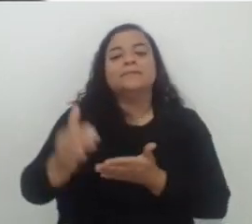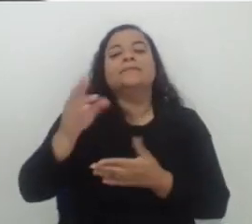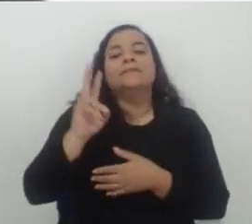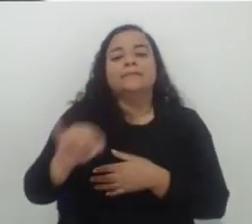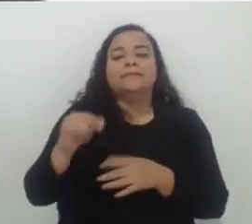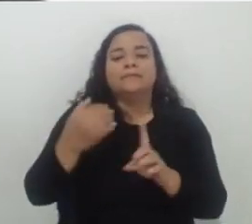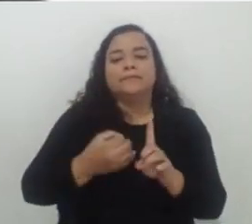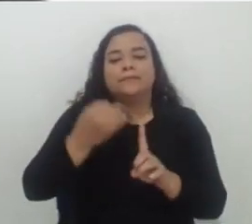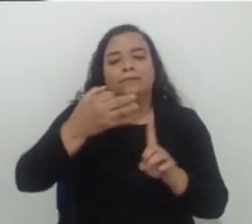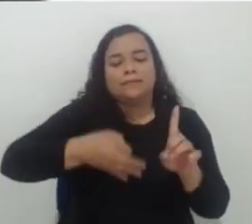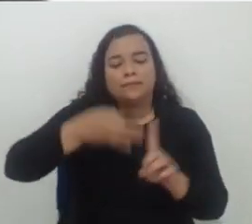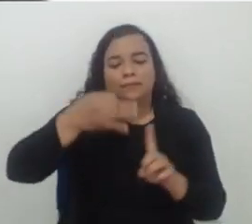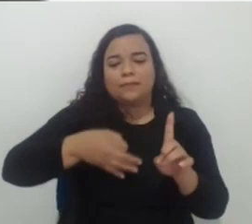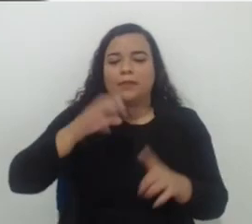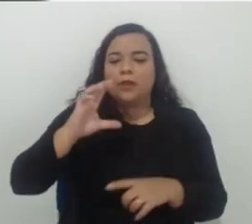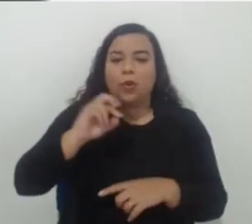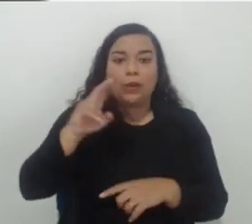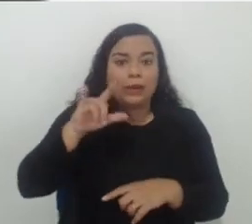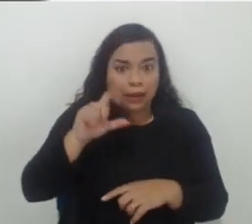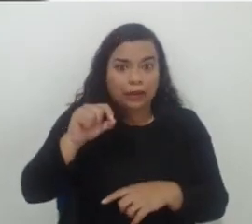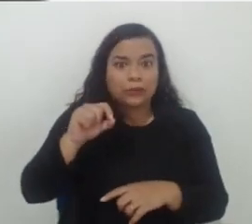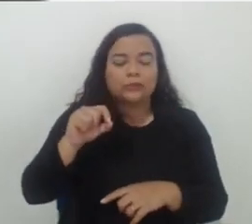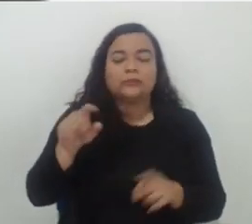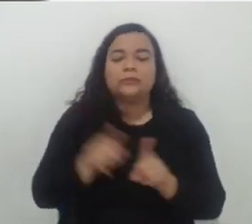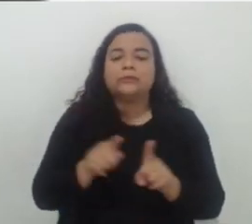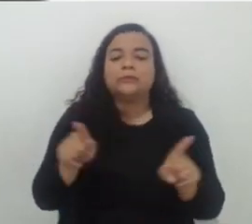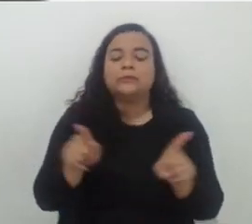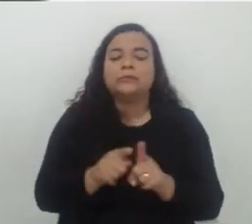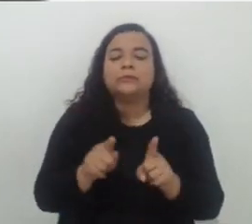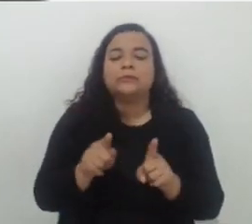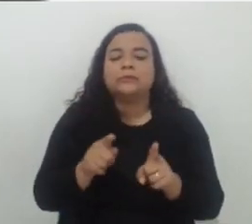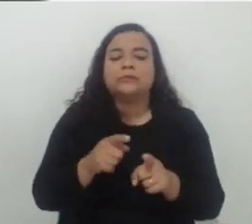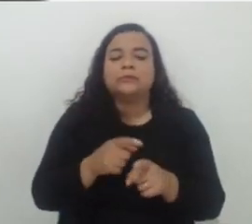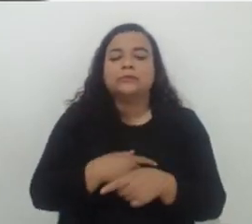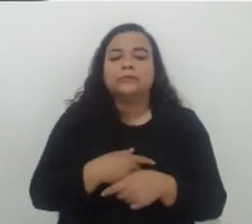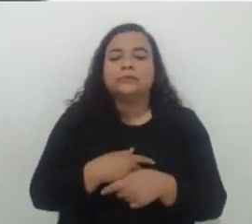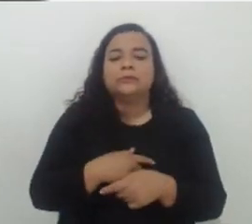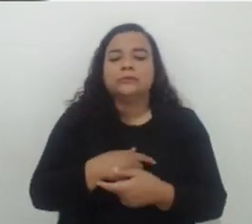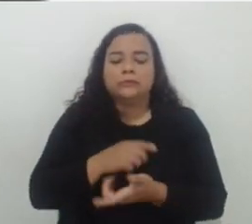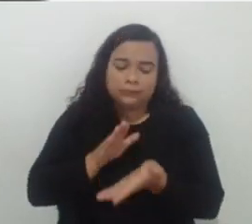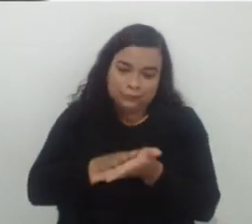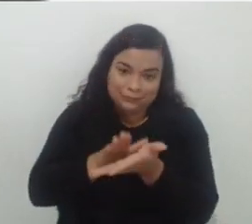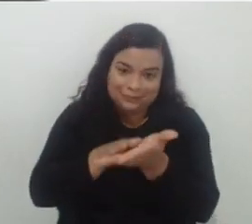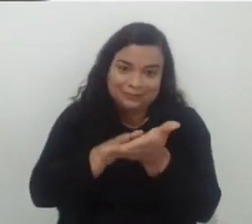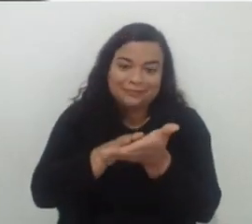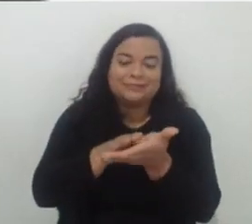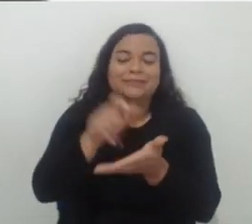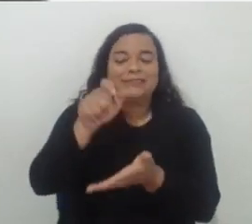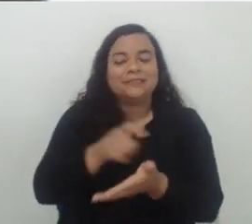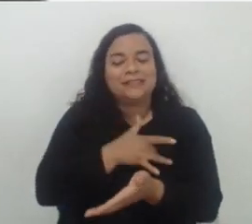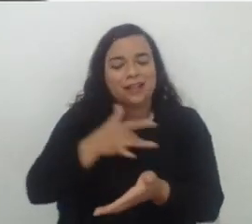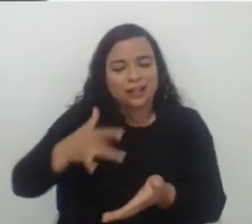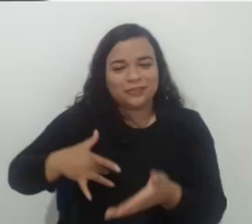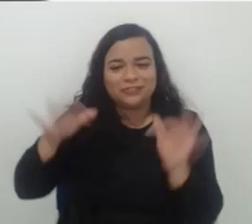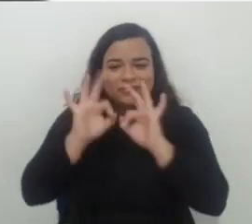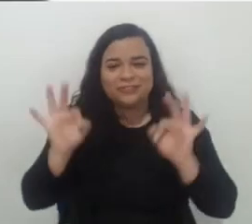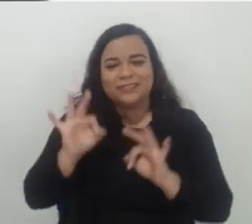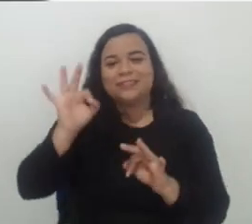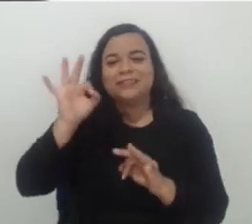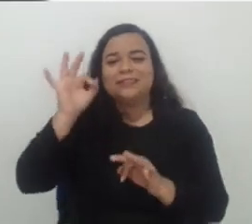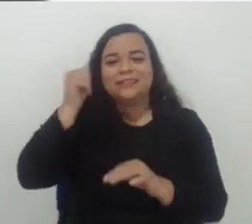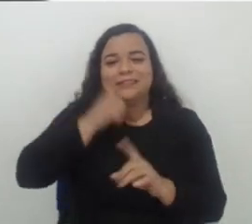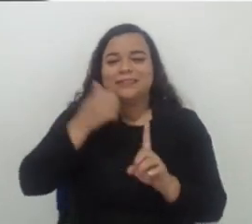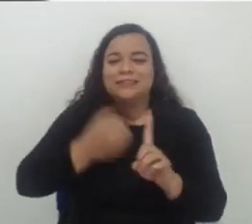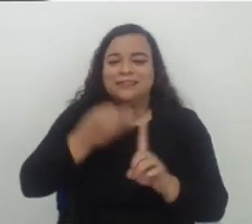Cornélio, né, lançar também, desembargadora Zeneide, os votos de muita saúde e felicidades para a senhora.